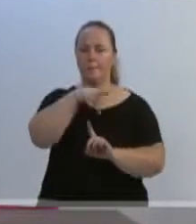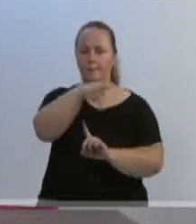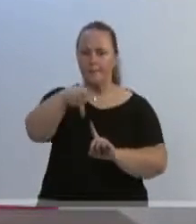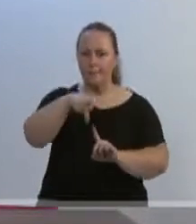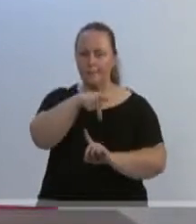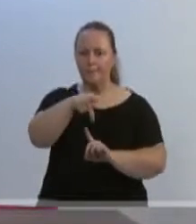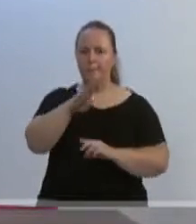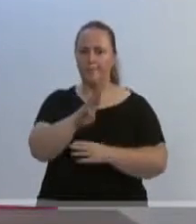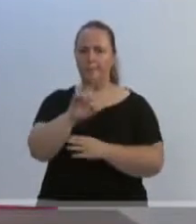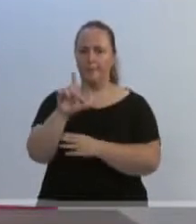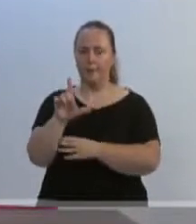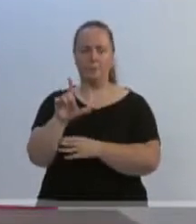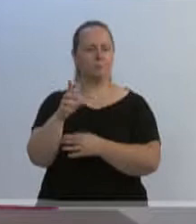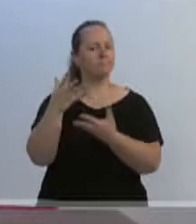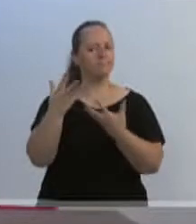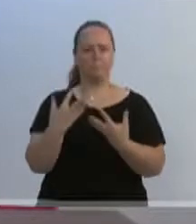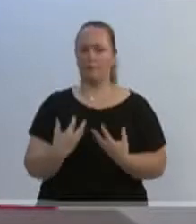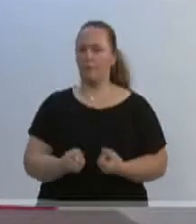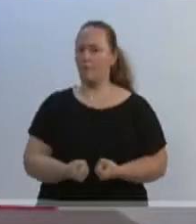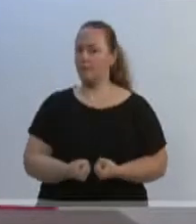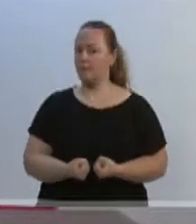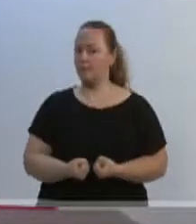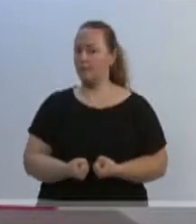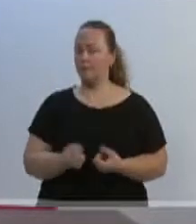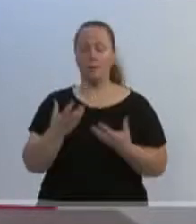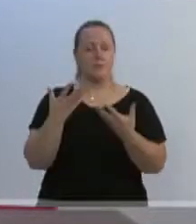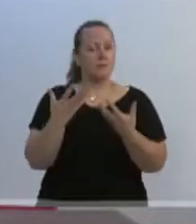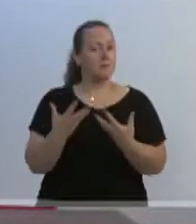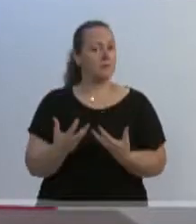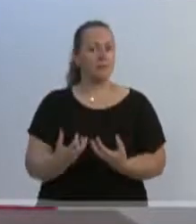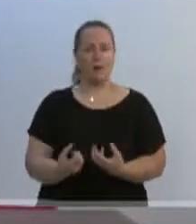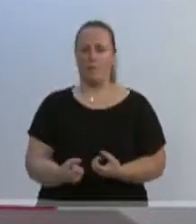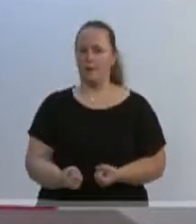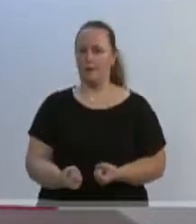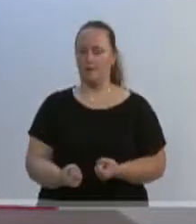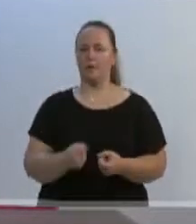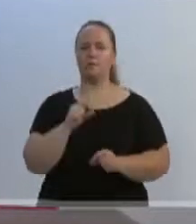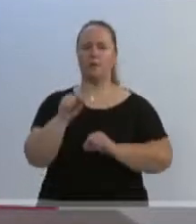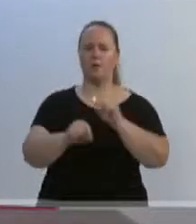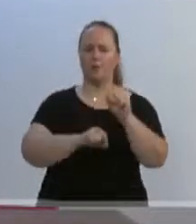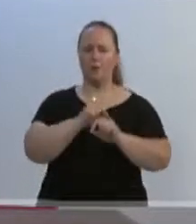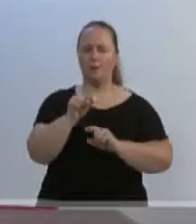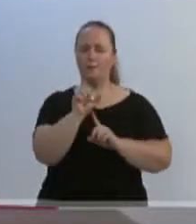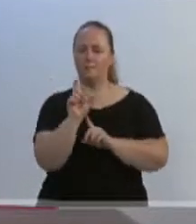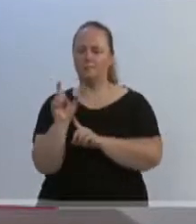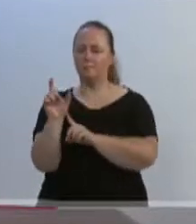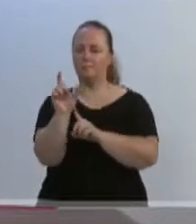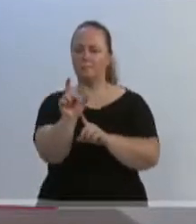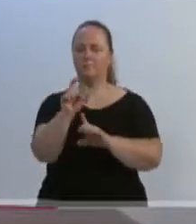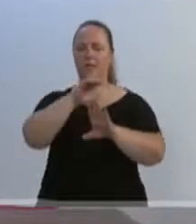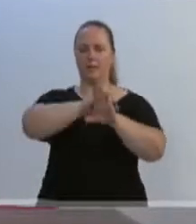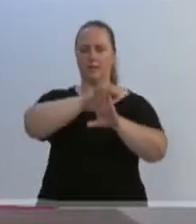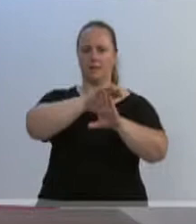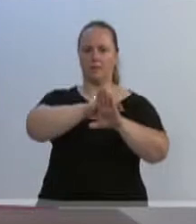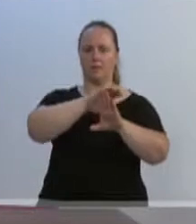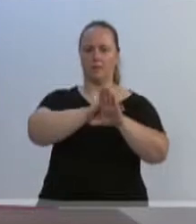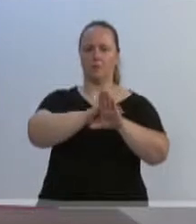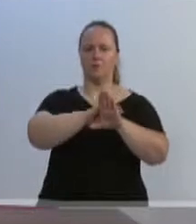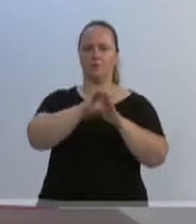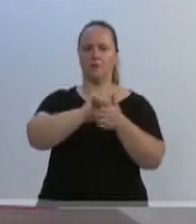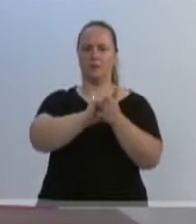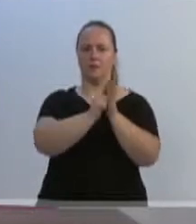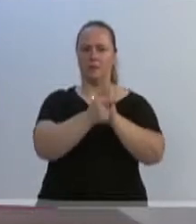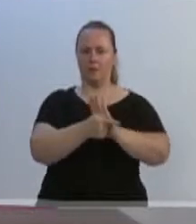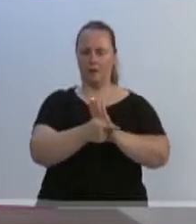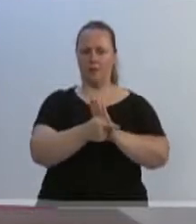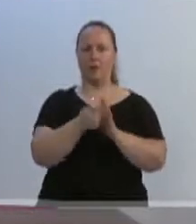não permite a manutenção ou inclusão das expressões ideologia de gênero e orientação de gênero. Em